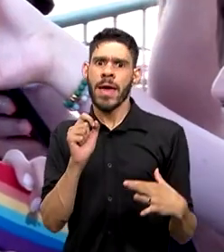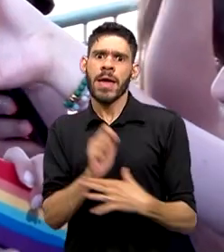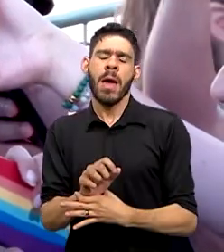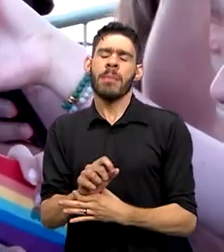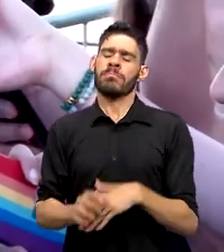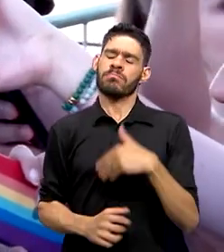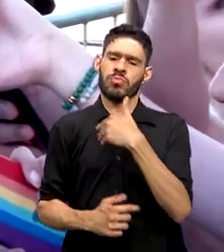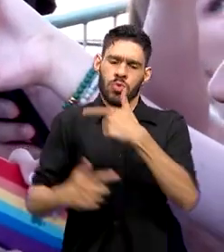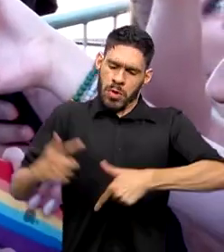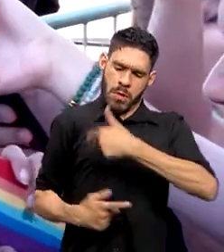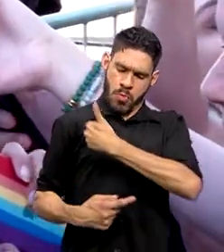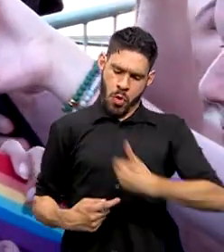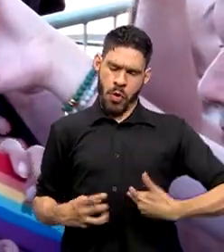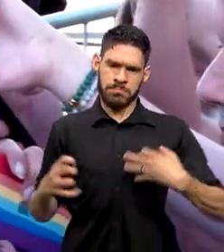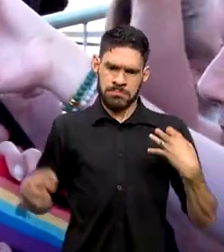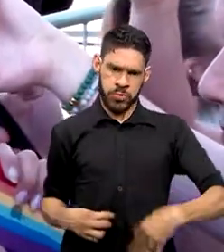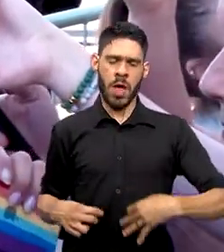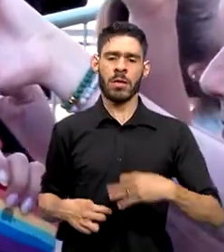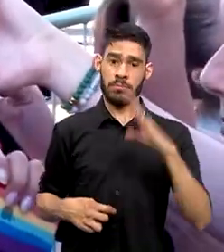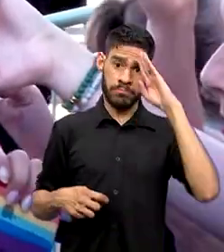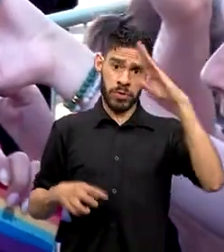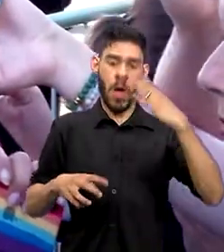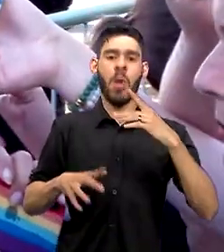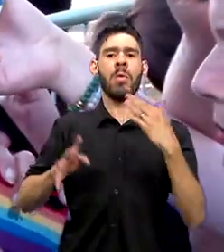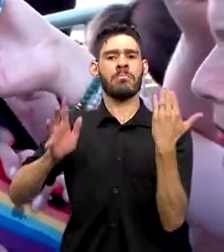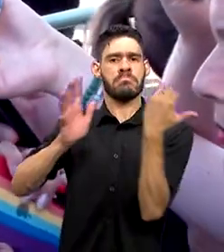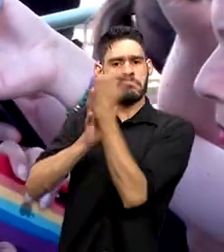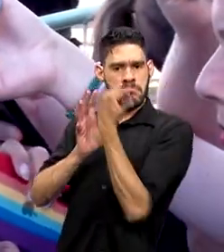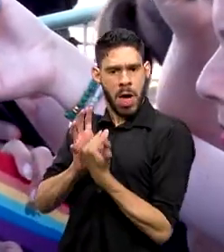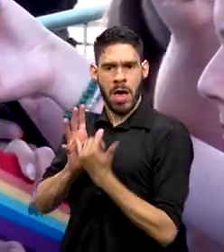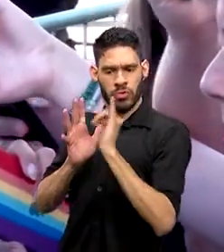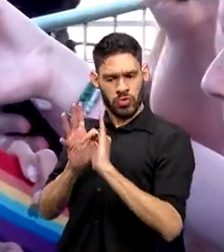de governabilidade para que a gente possa, inclusive, cumprir os compromissos anunciados durante a campanha.